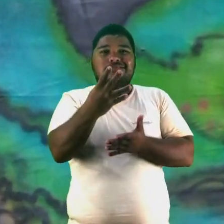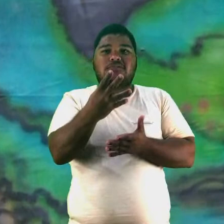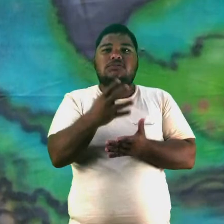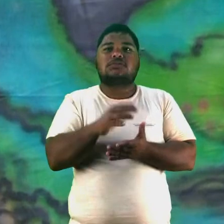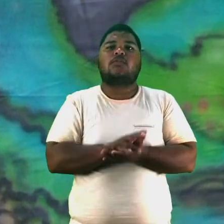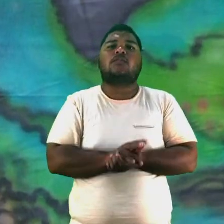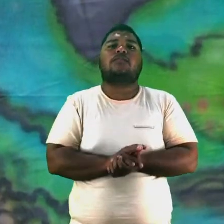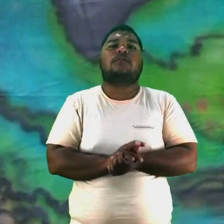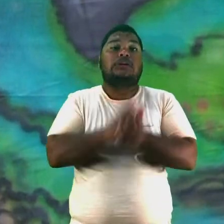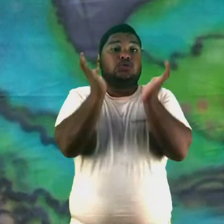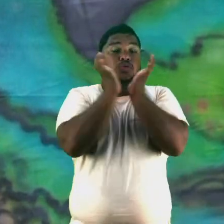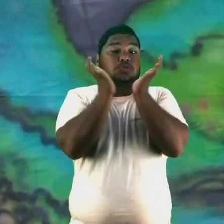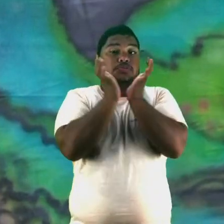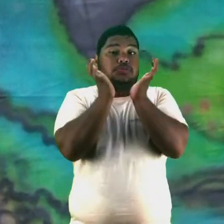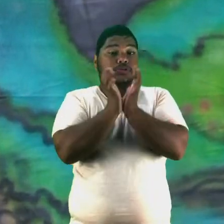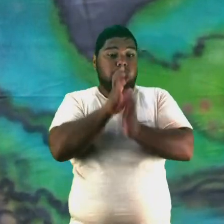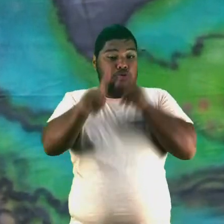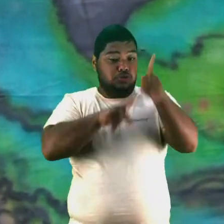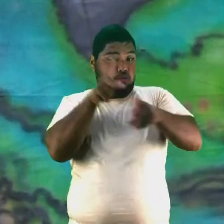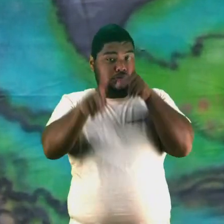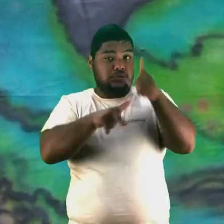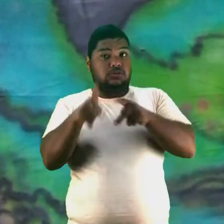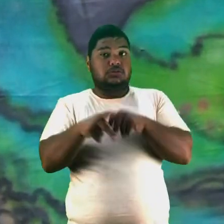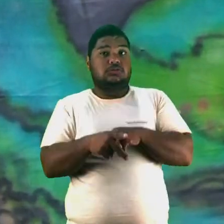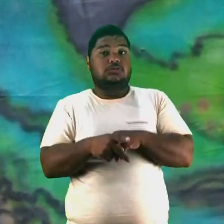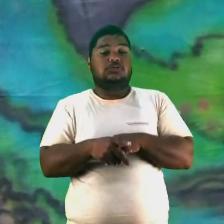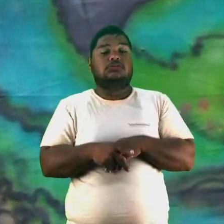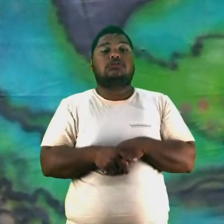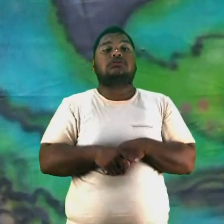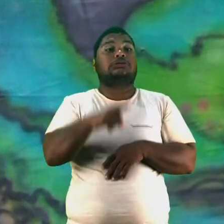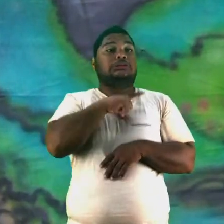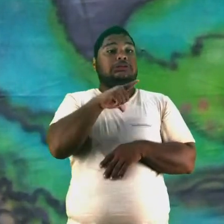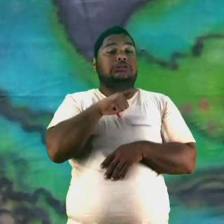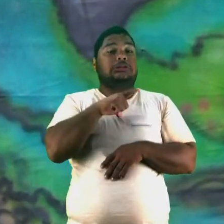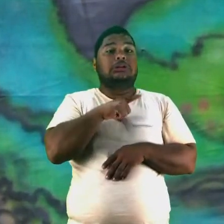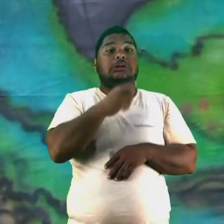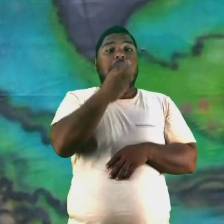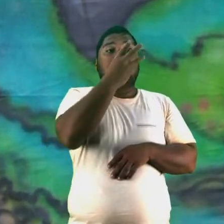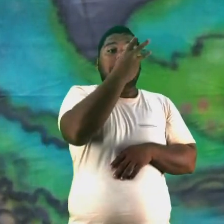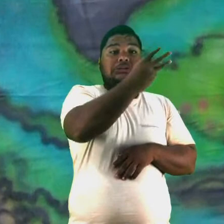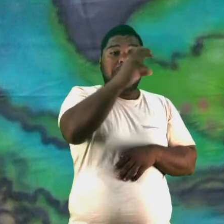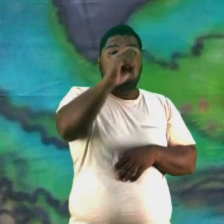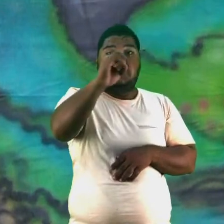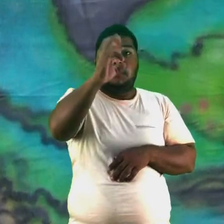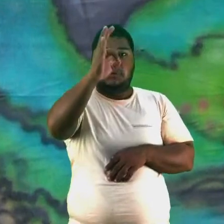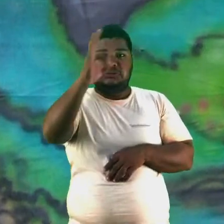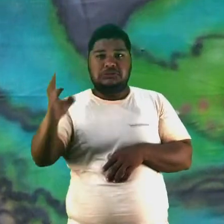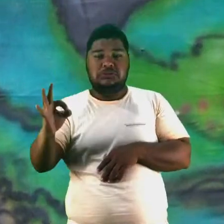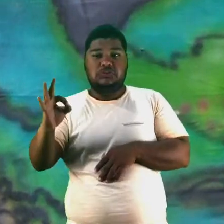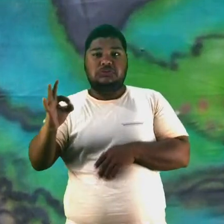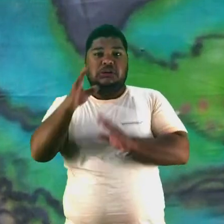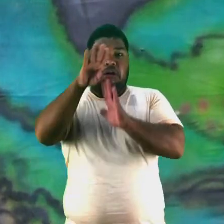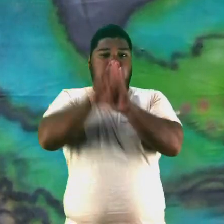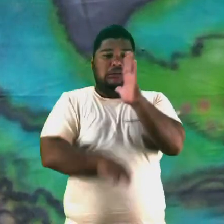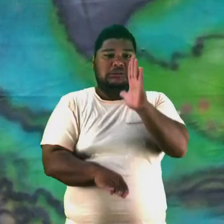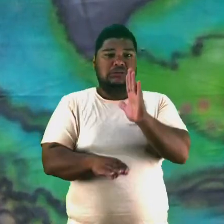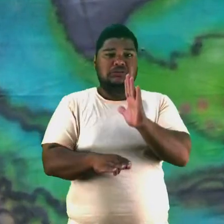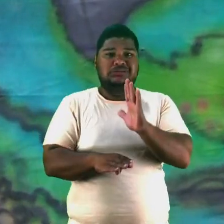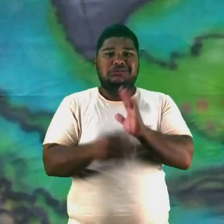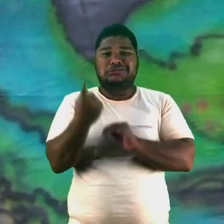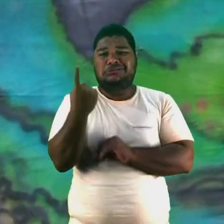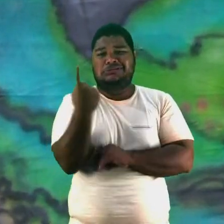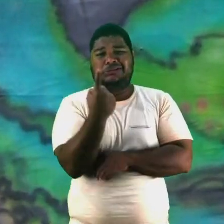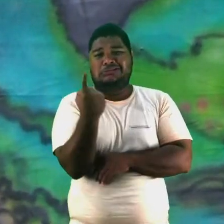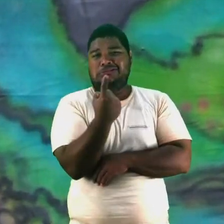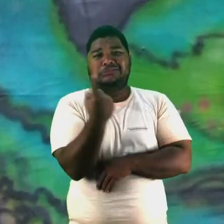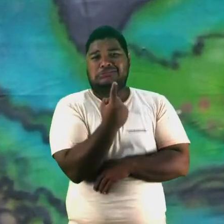de pessoas tinha 30% a menos de problemas de solidão